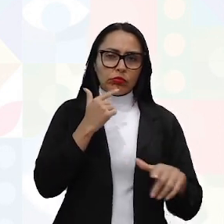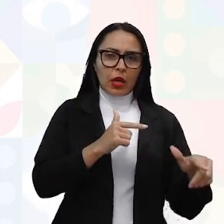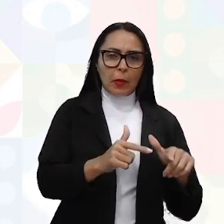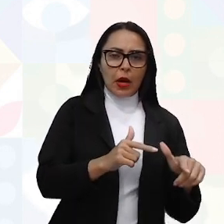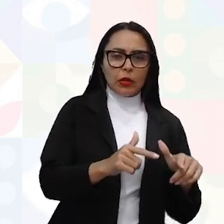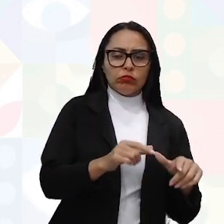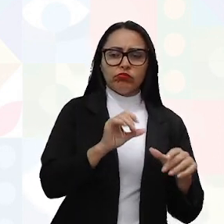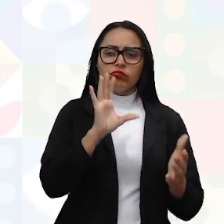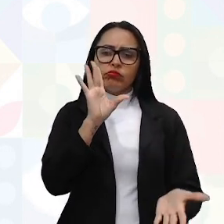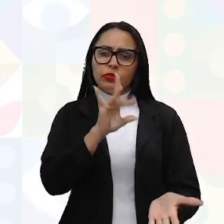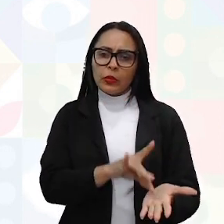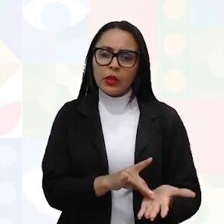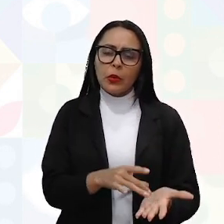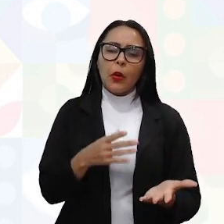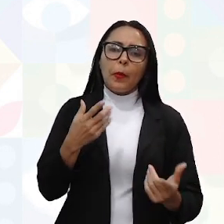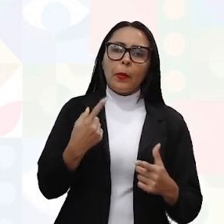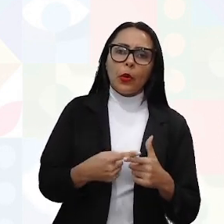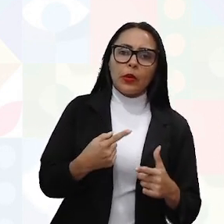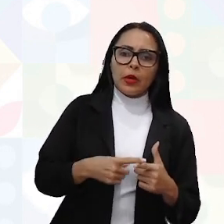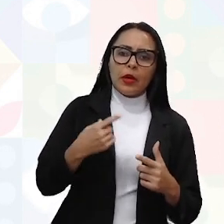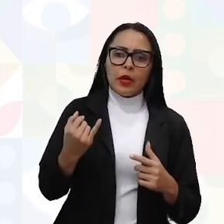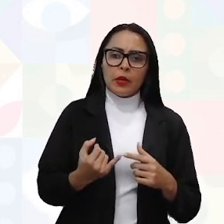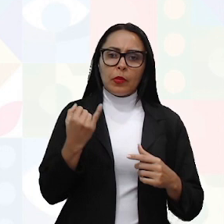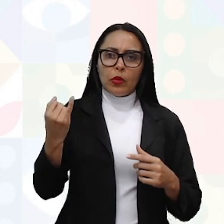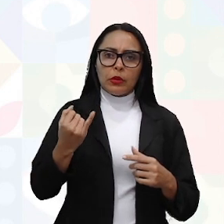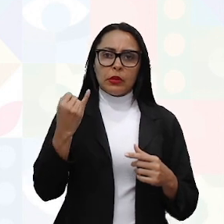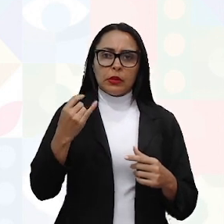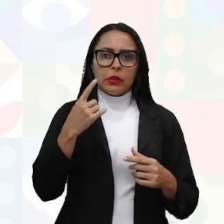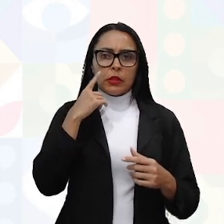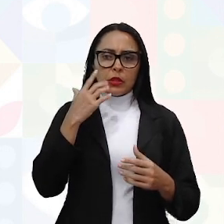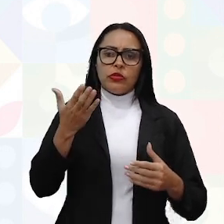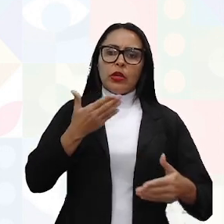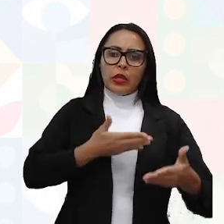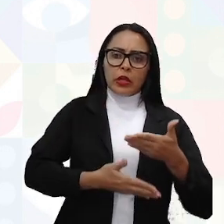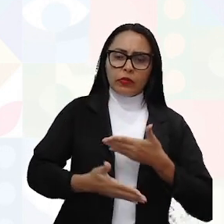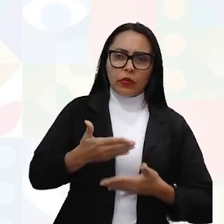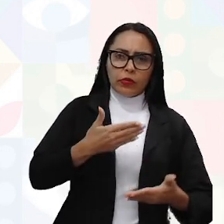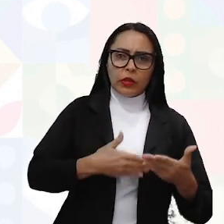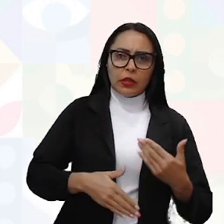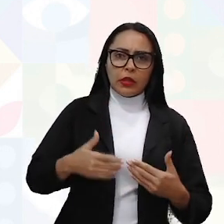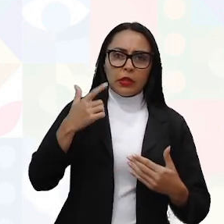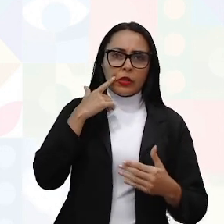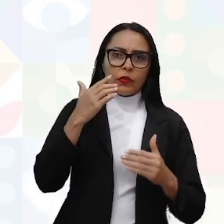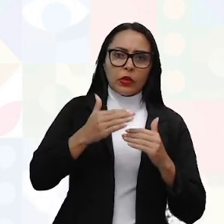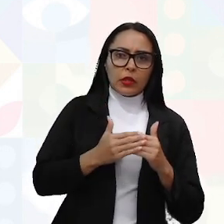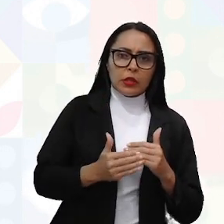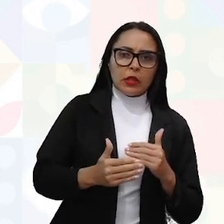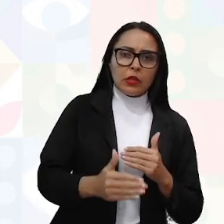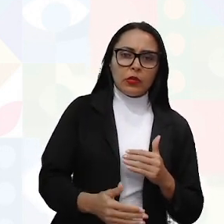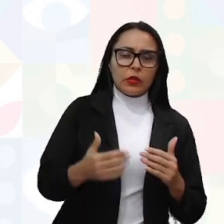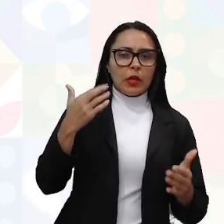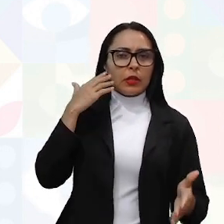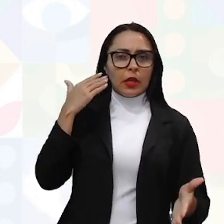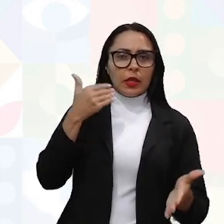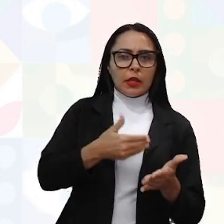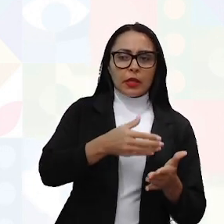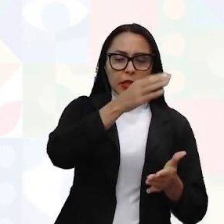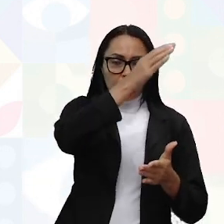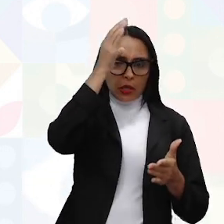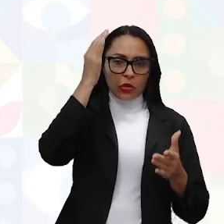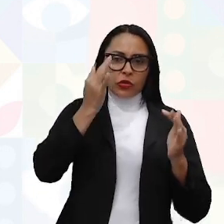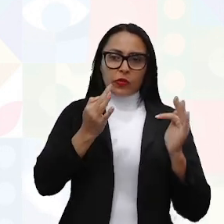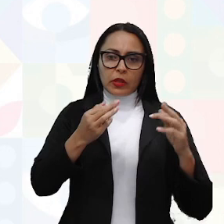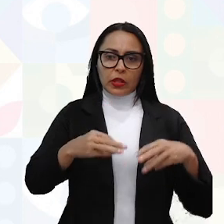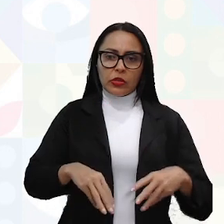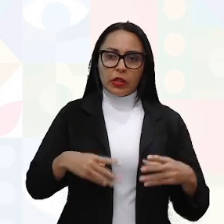complexa, porque é necessário que todos os membros da cadeia estejam envolvidos, desde fornecedores até clientes finais, que se